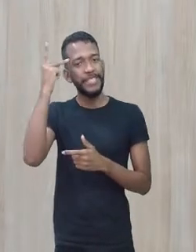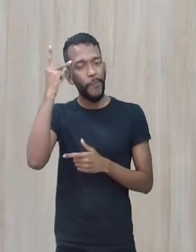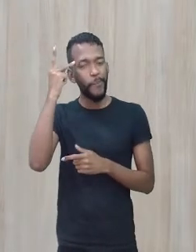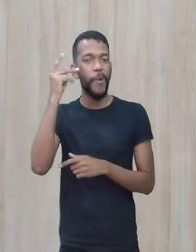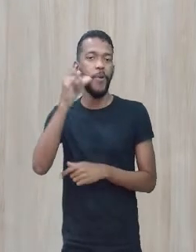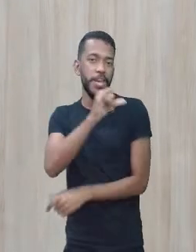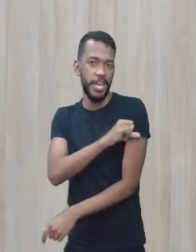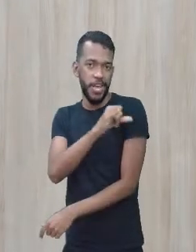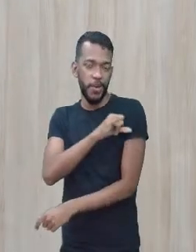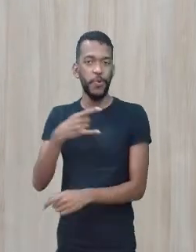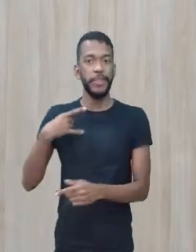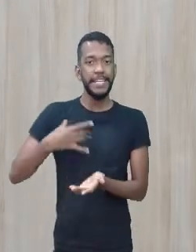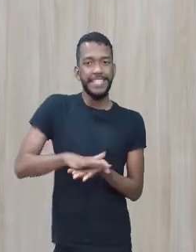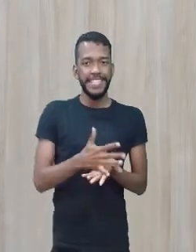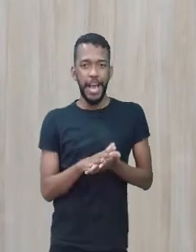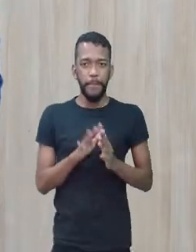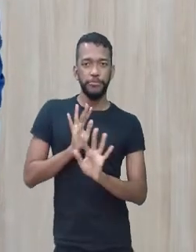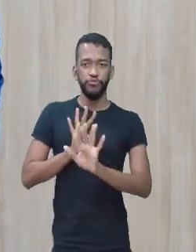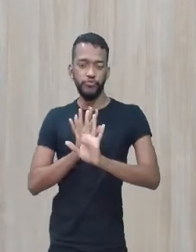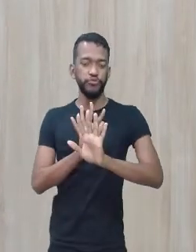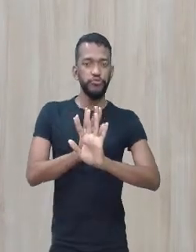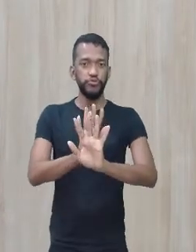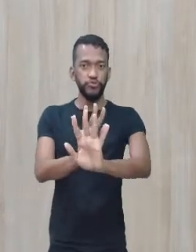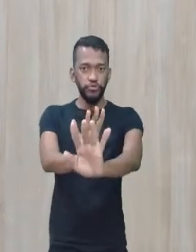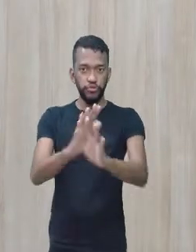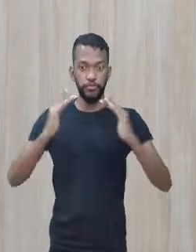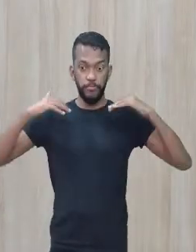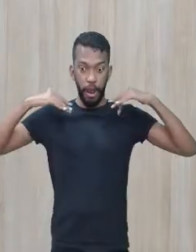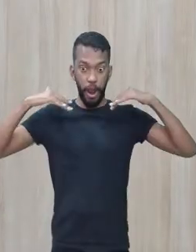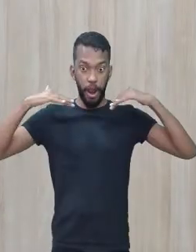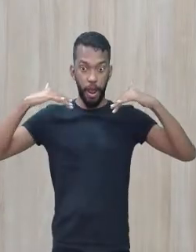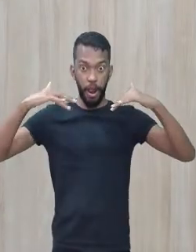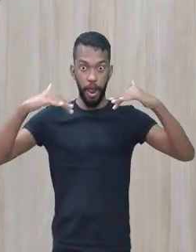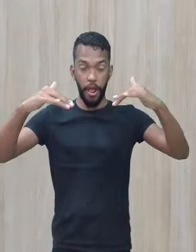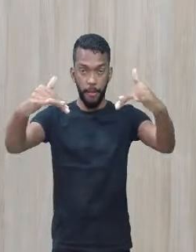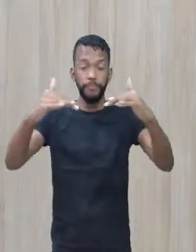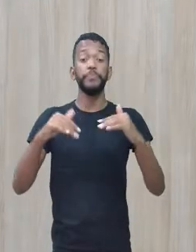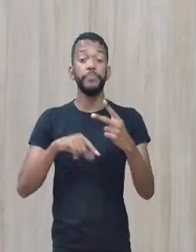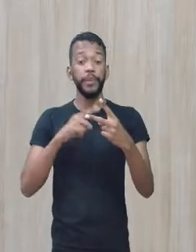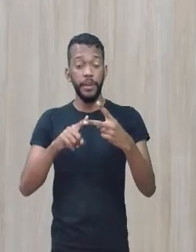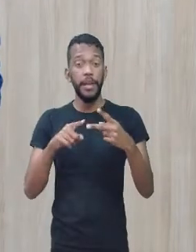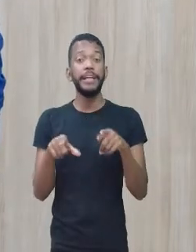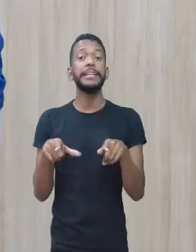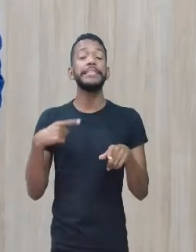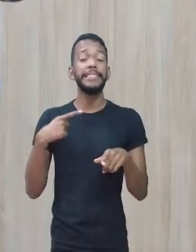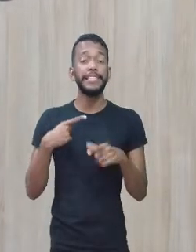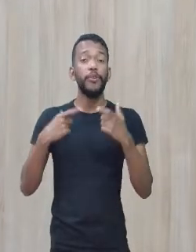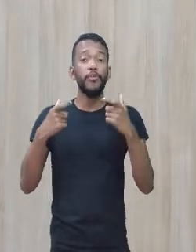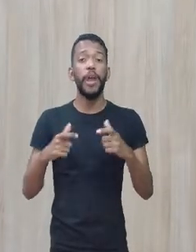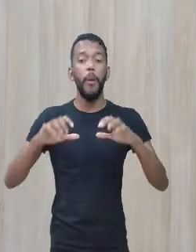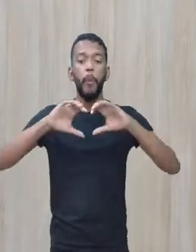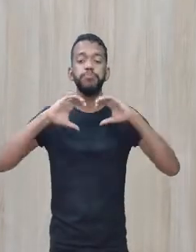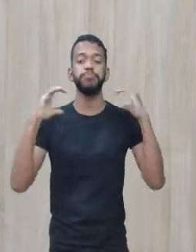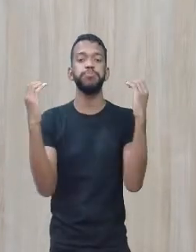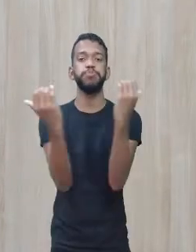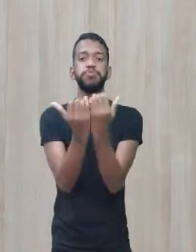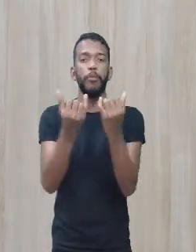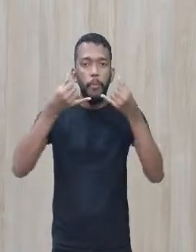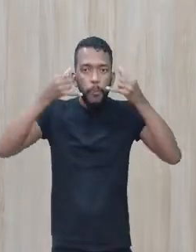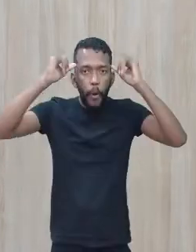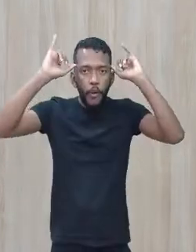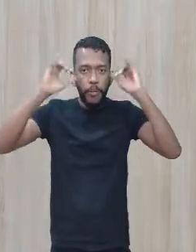de Janeiro, mas no Amazonas, por exemplo, existe o bumbódromo, onde desfilam todo